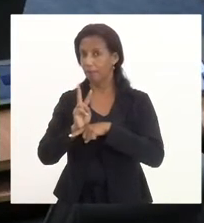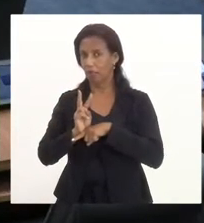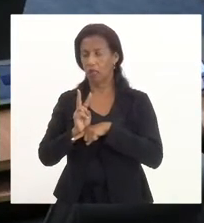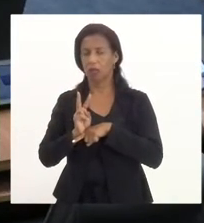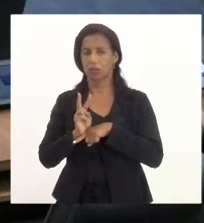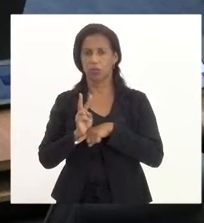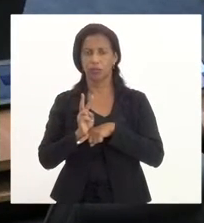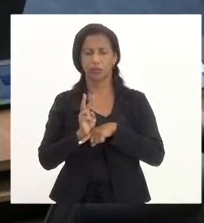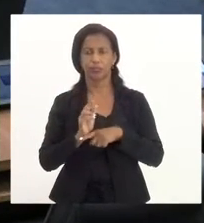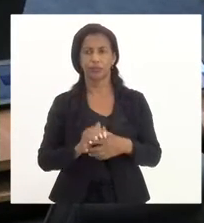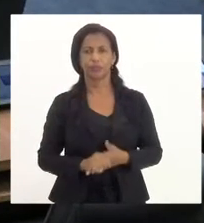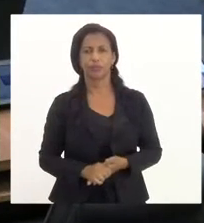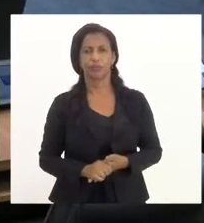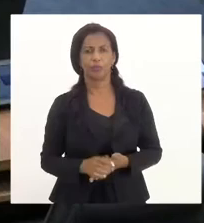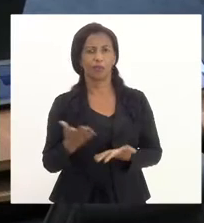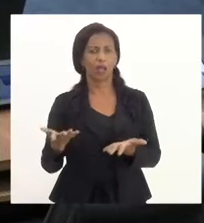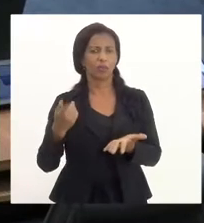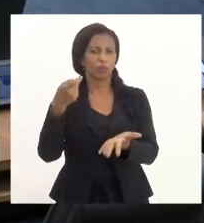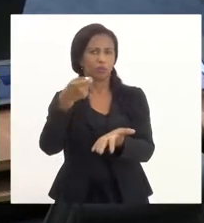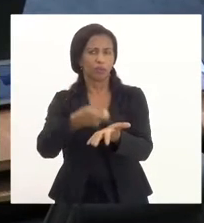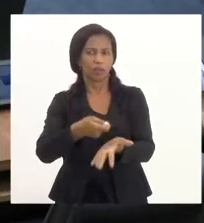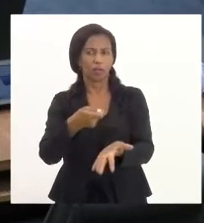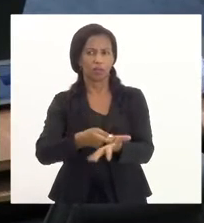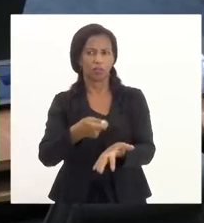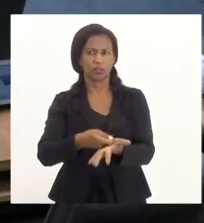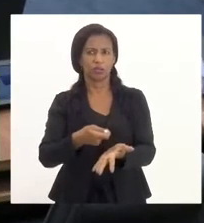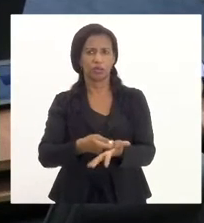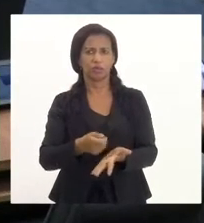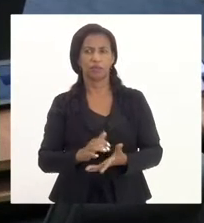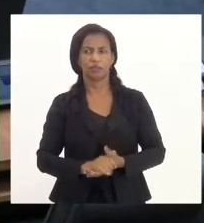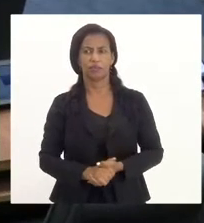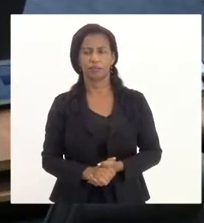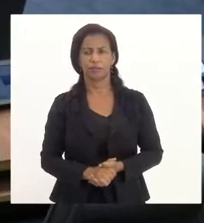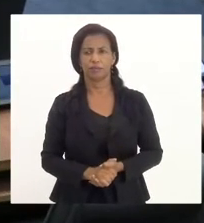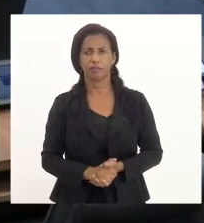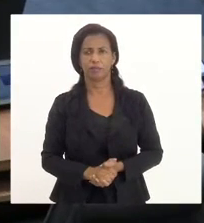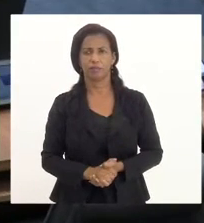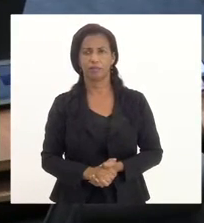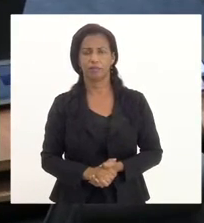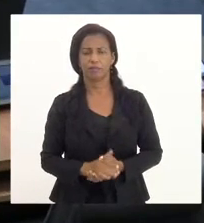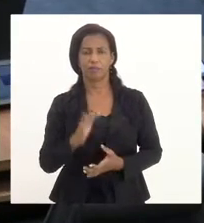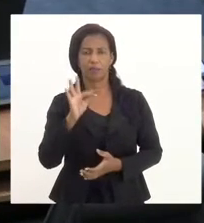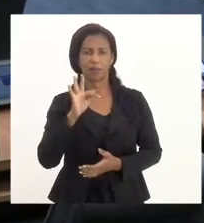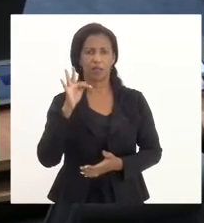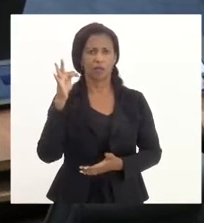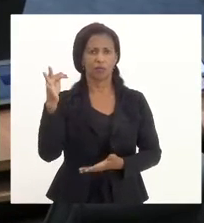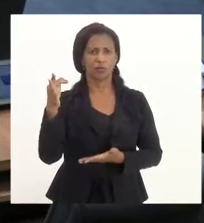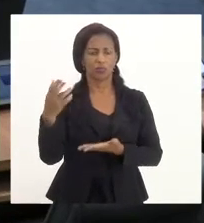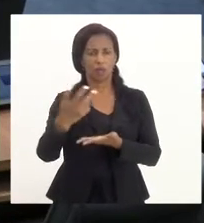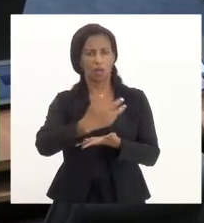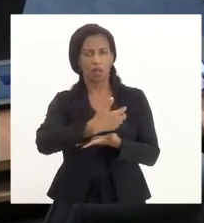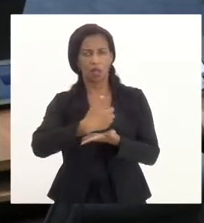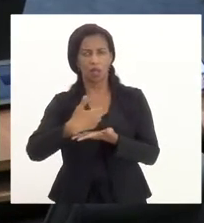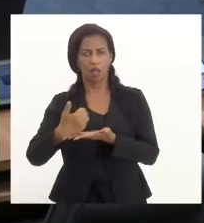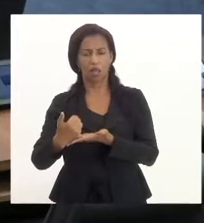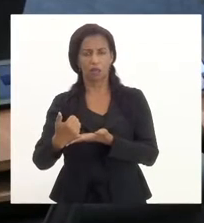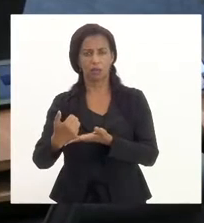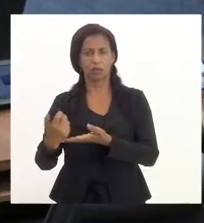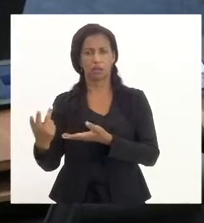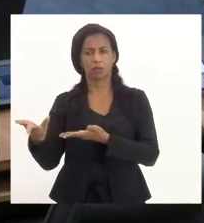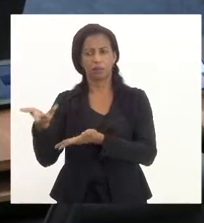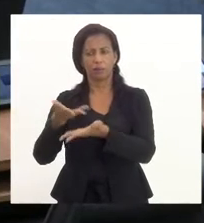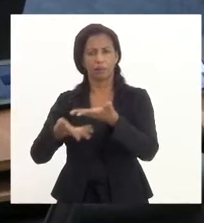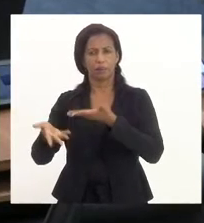dado com o garantia as futuras arrecadações de royalties